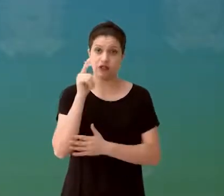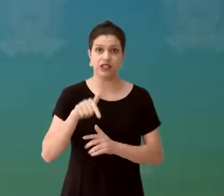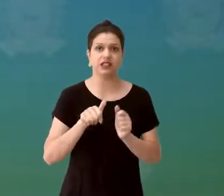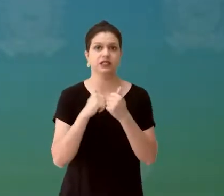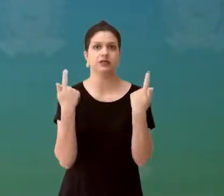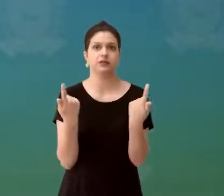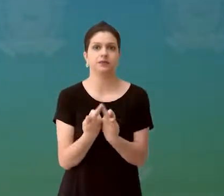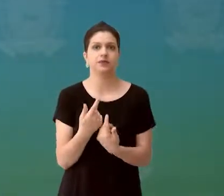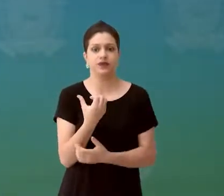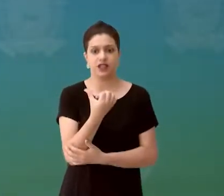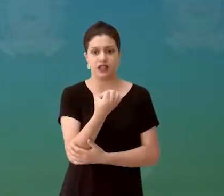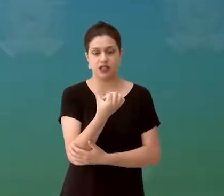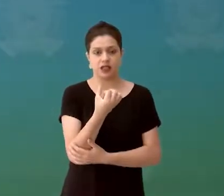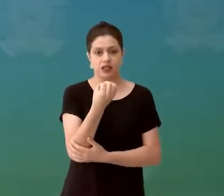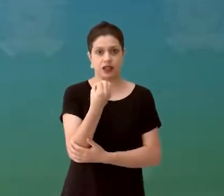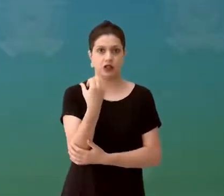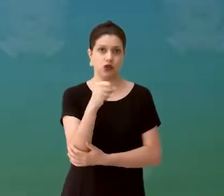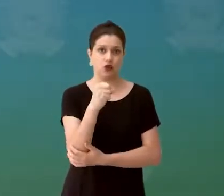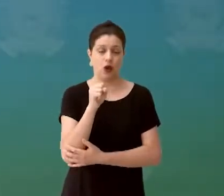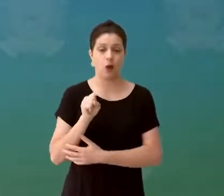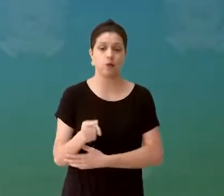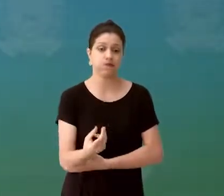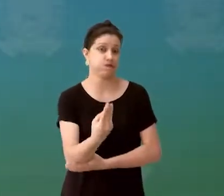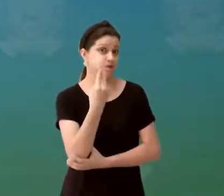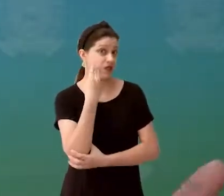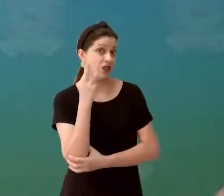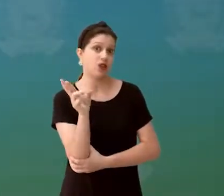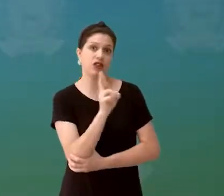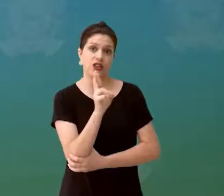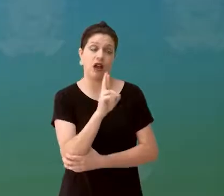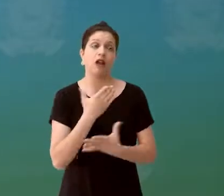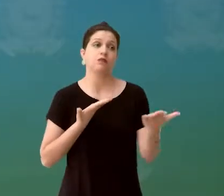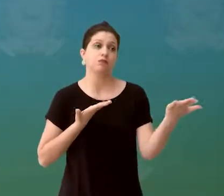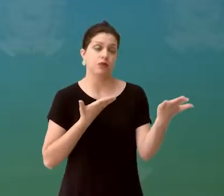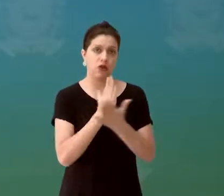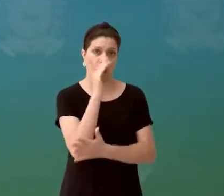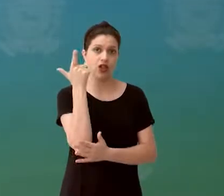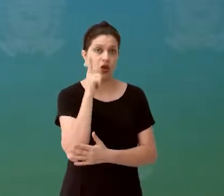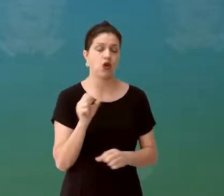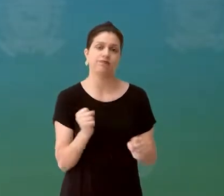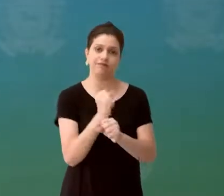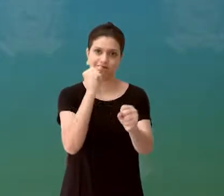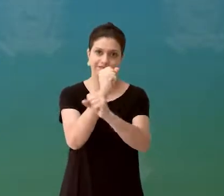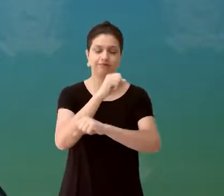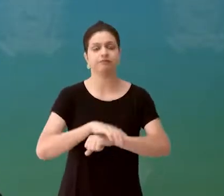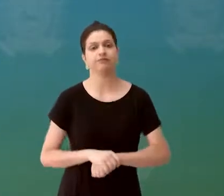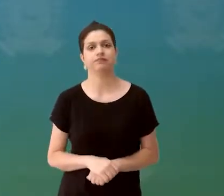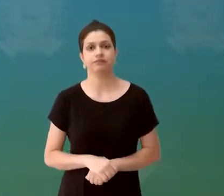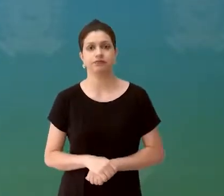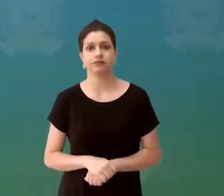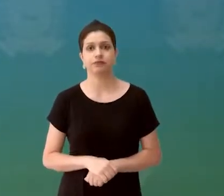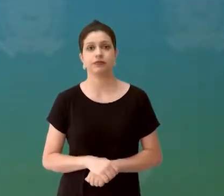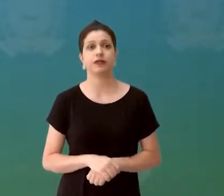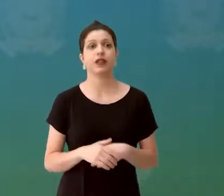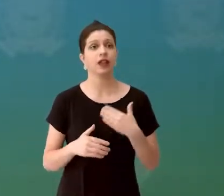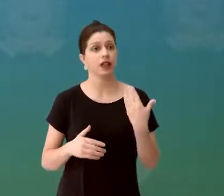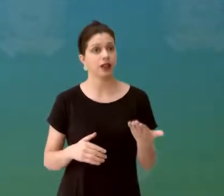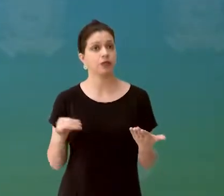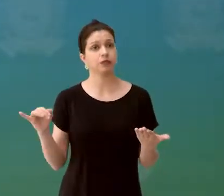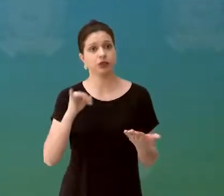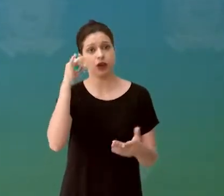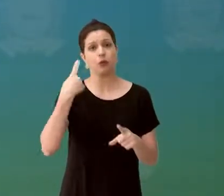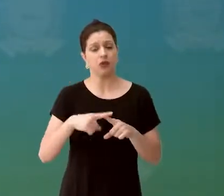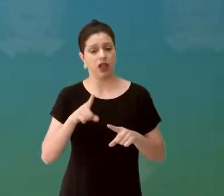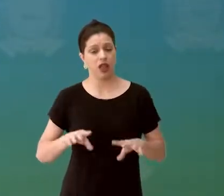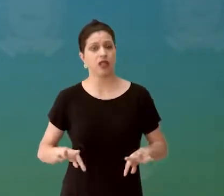de 2020 com esse plano de aplicação aprovado pela Casa, 608 milhões de reais aprovados, que dá possibilidade de